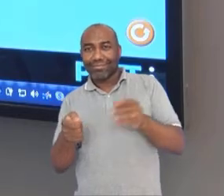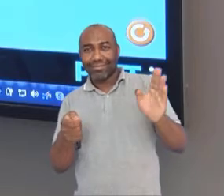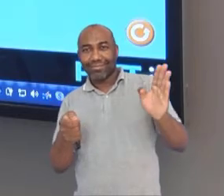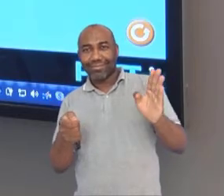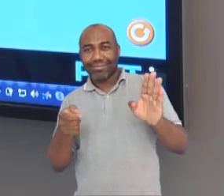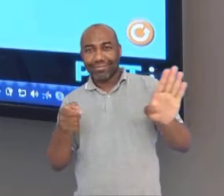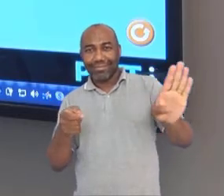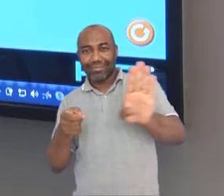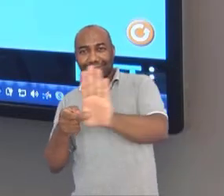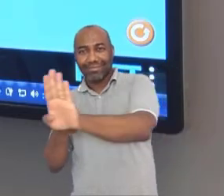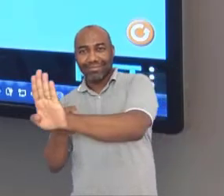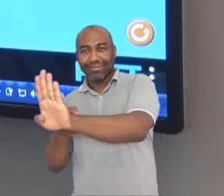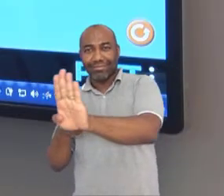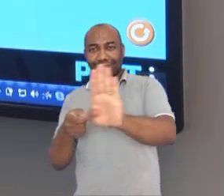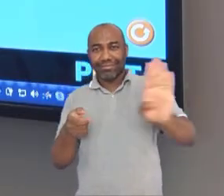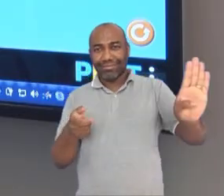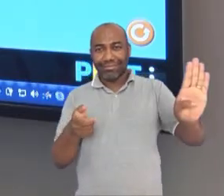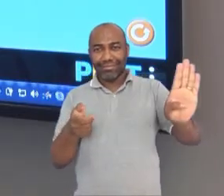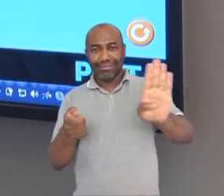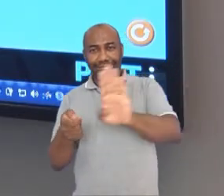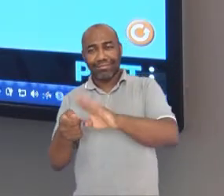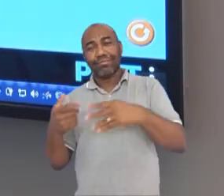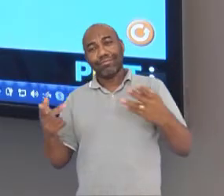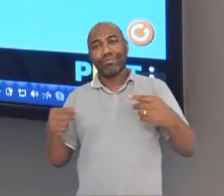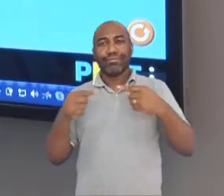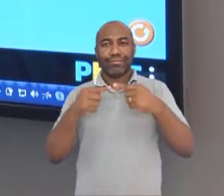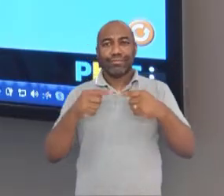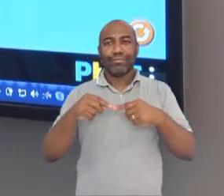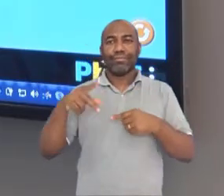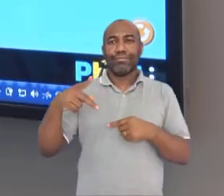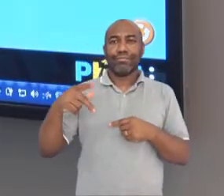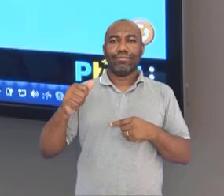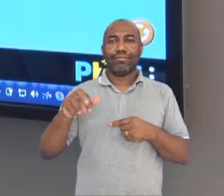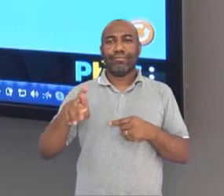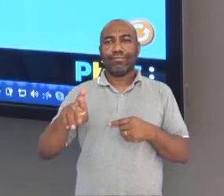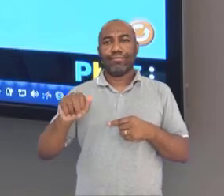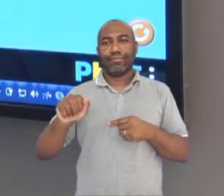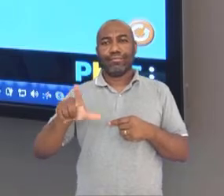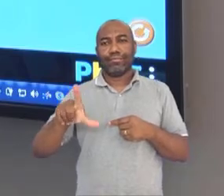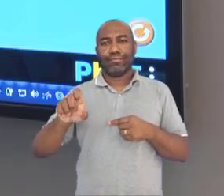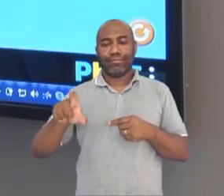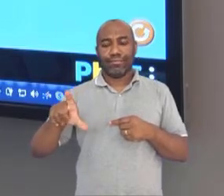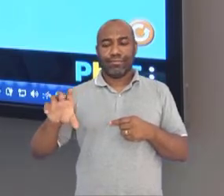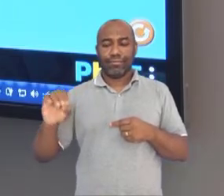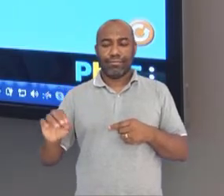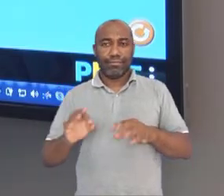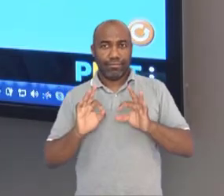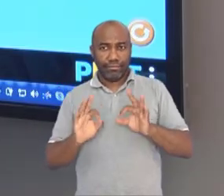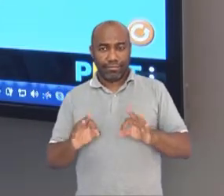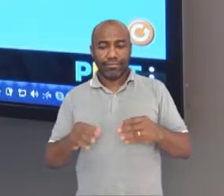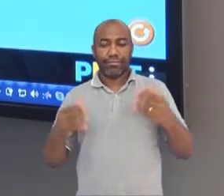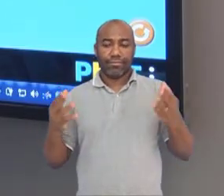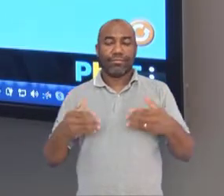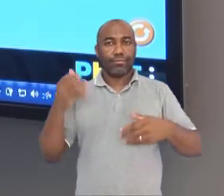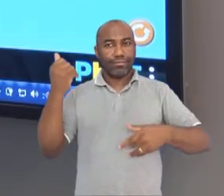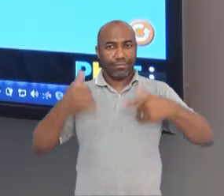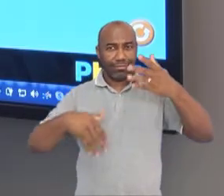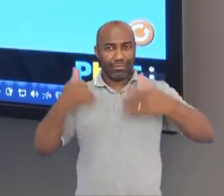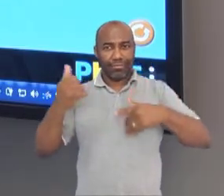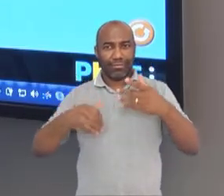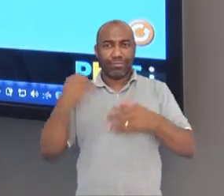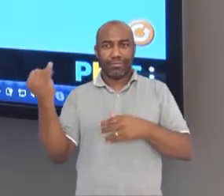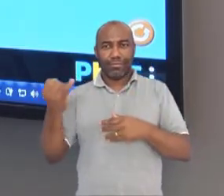paralelo, ok? Fechou? Então, você viu nessa aula detalhes